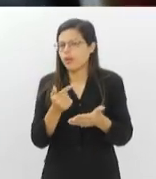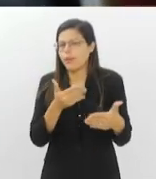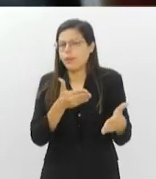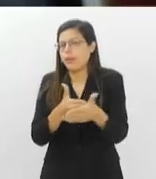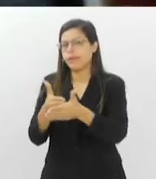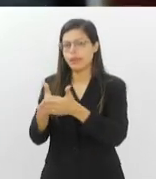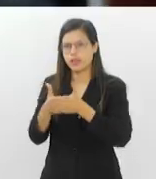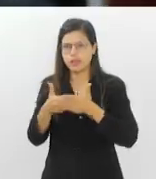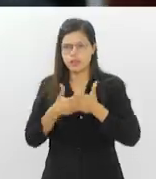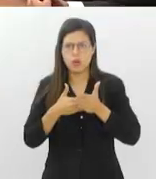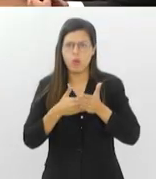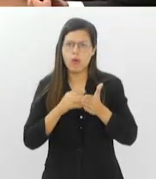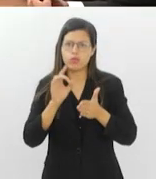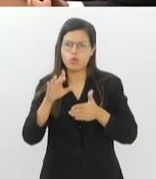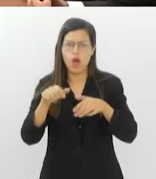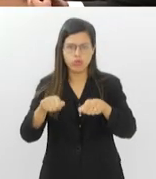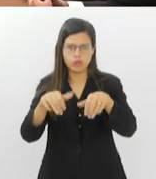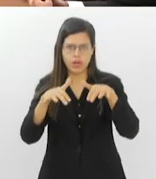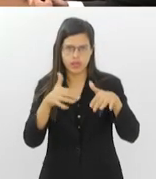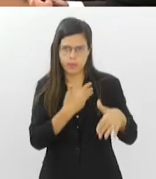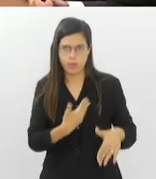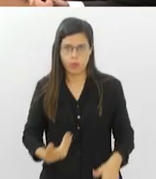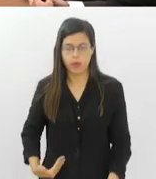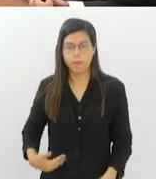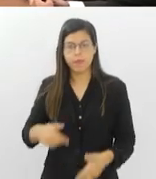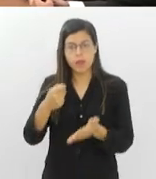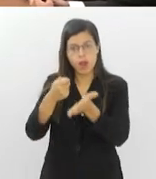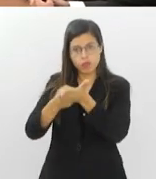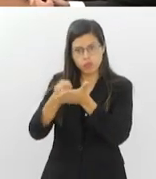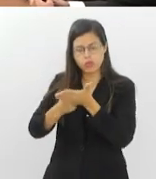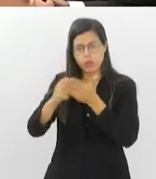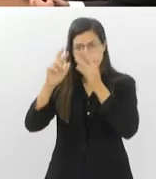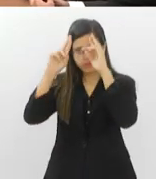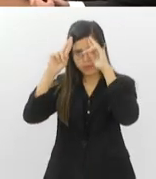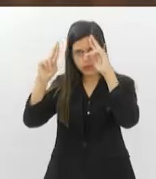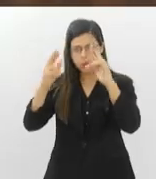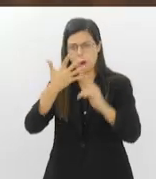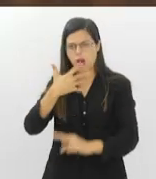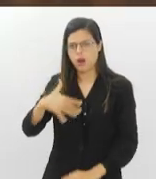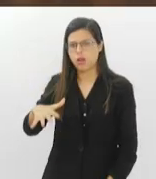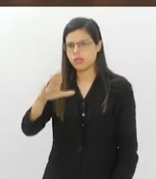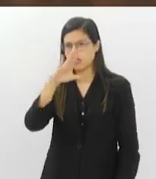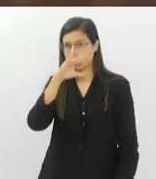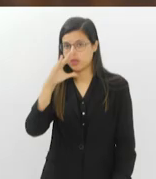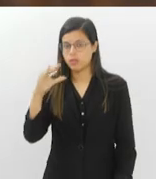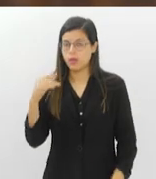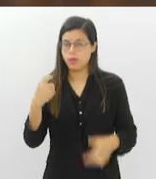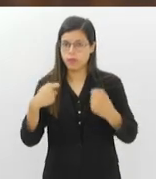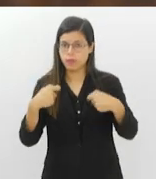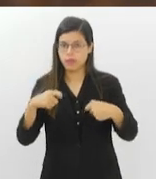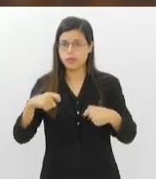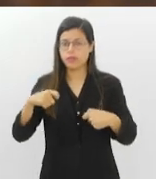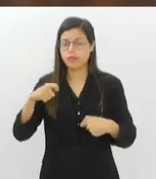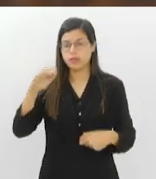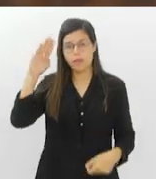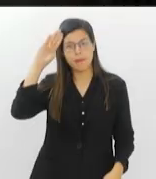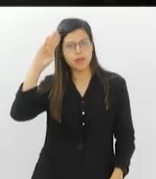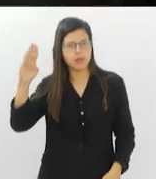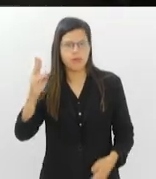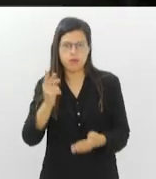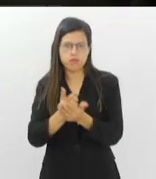a audiências públicas. A luta pelo respeito às crianças e adolescentes deve ser a prioridade